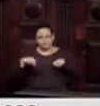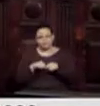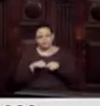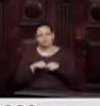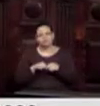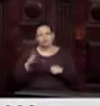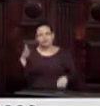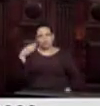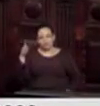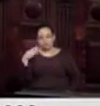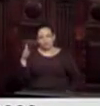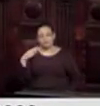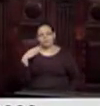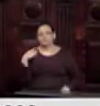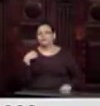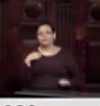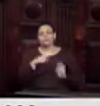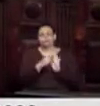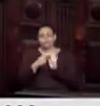cabotagem, dispositivos